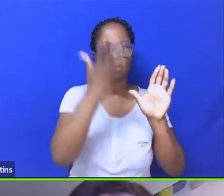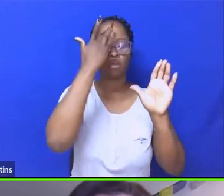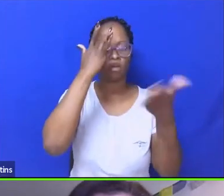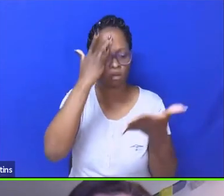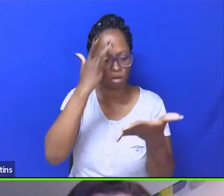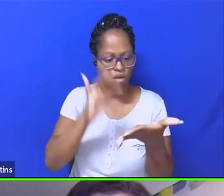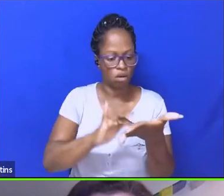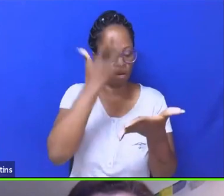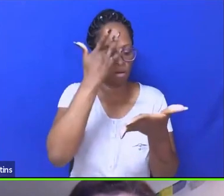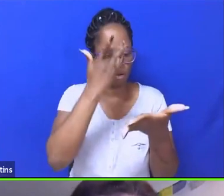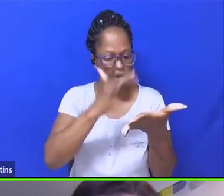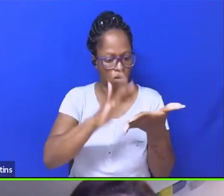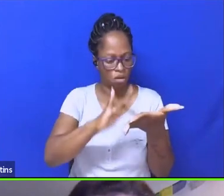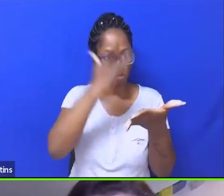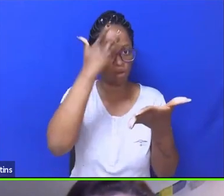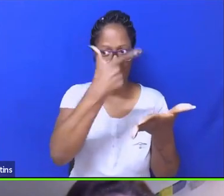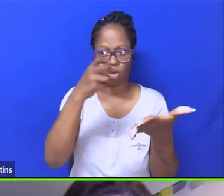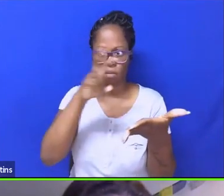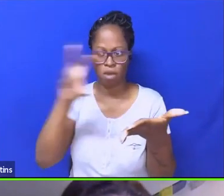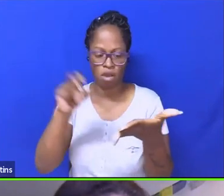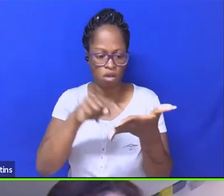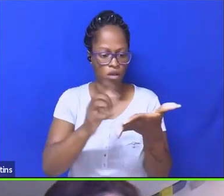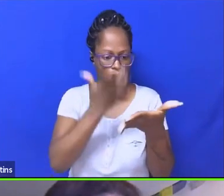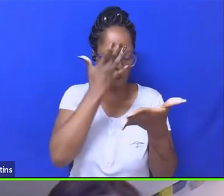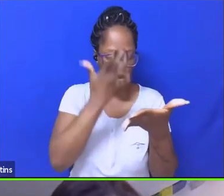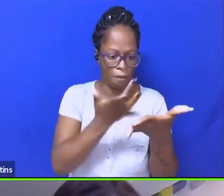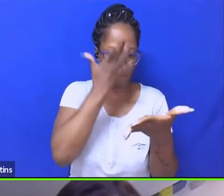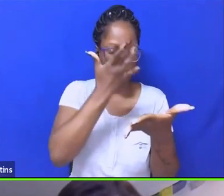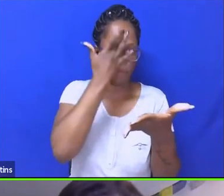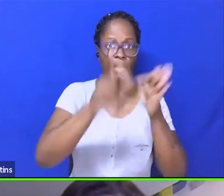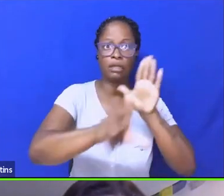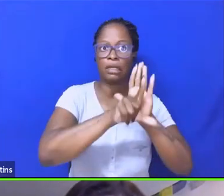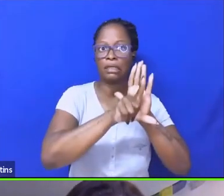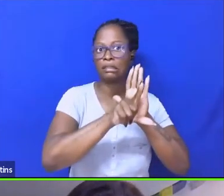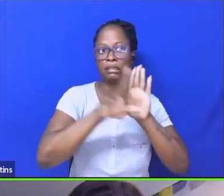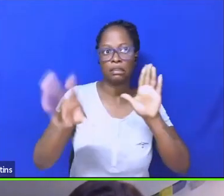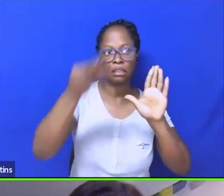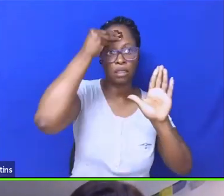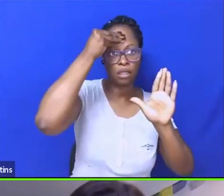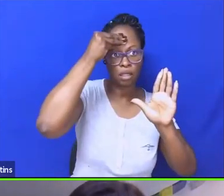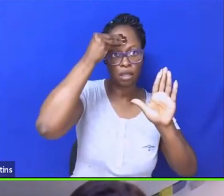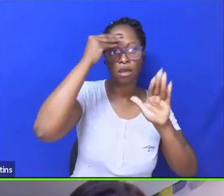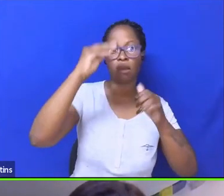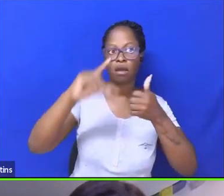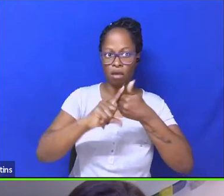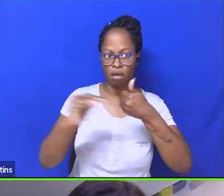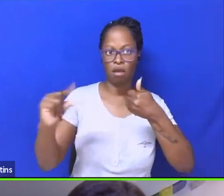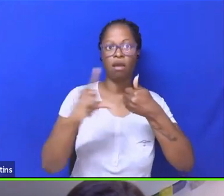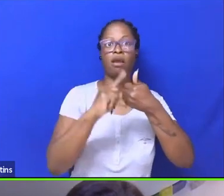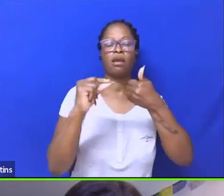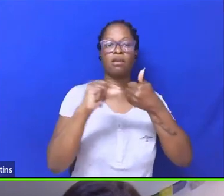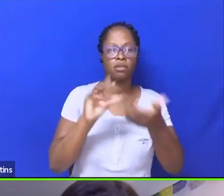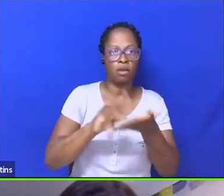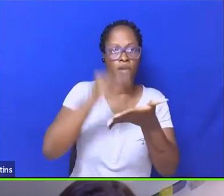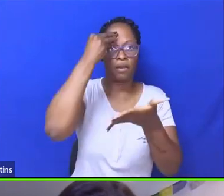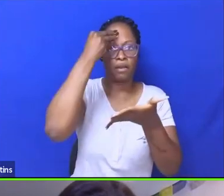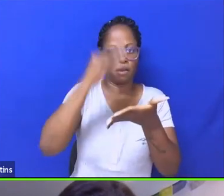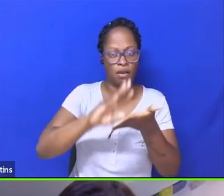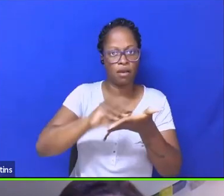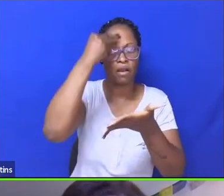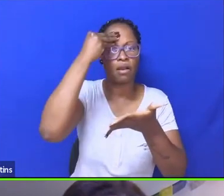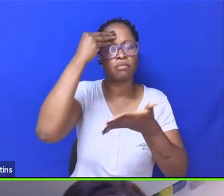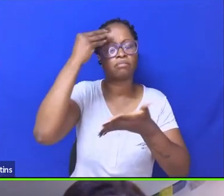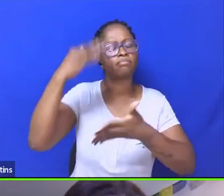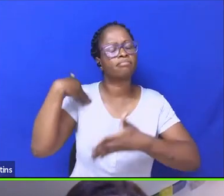e um diz por que isso entendí muito depois por que esta asociación entre